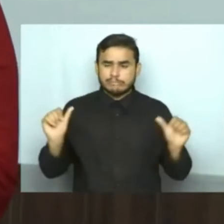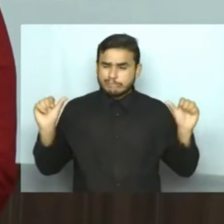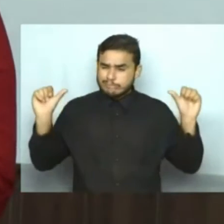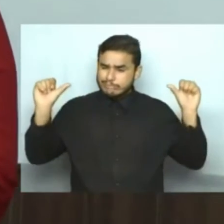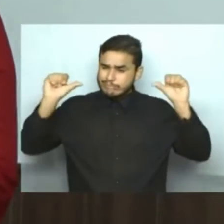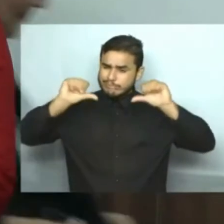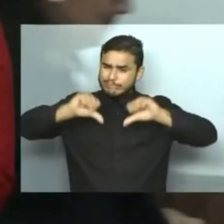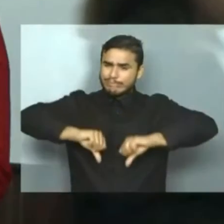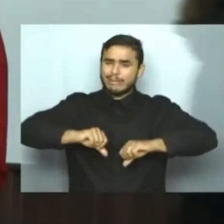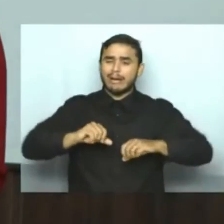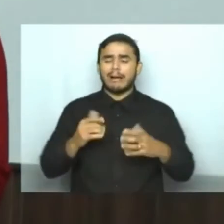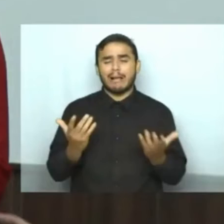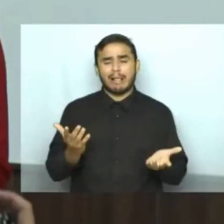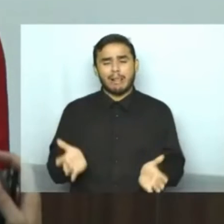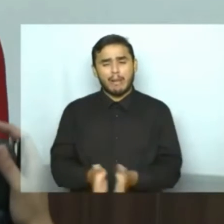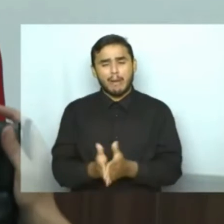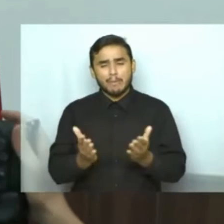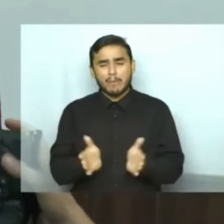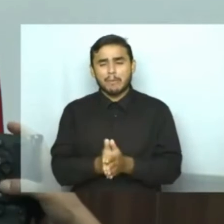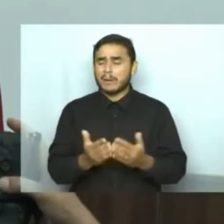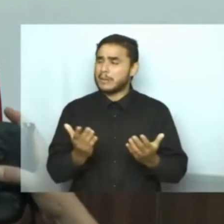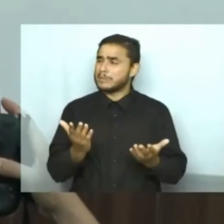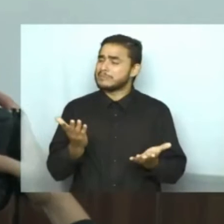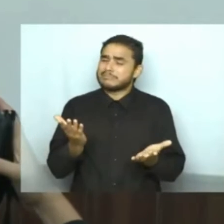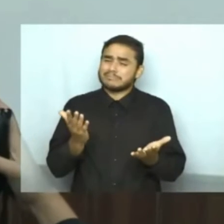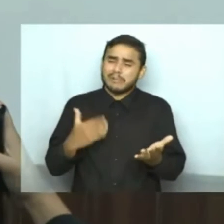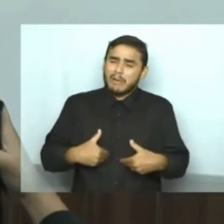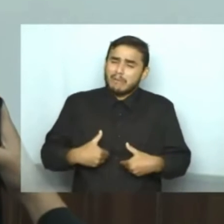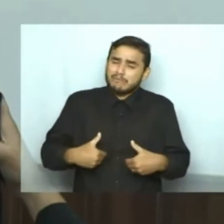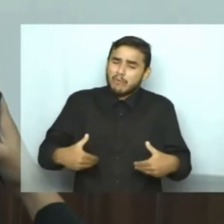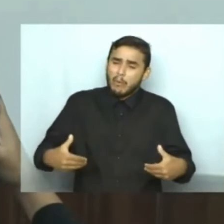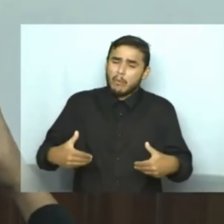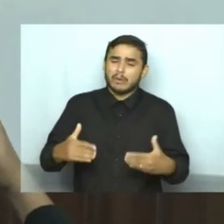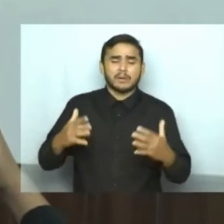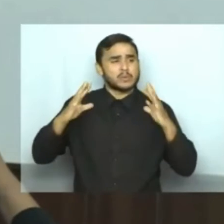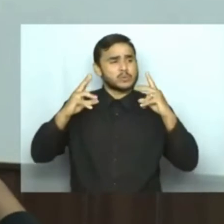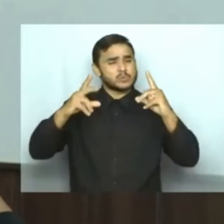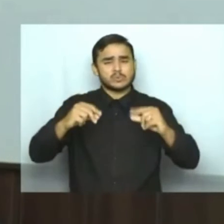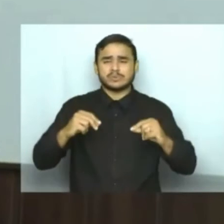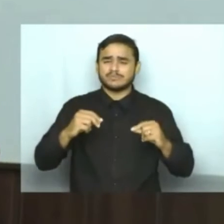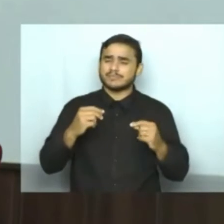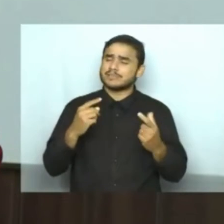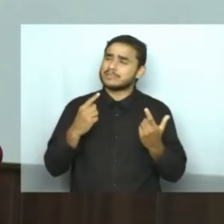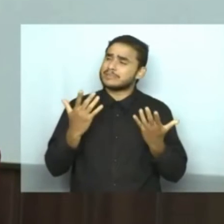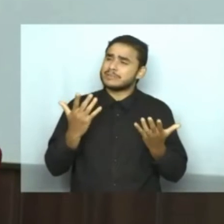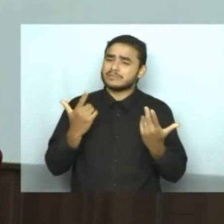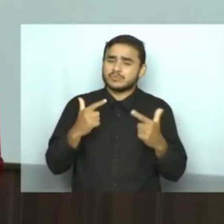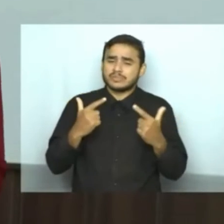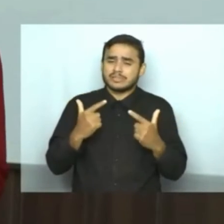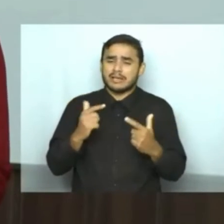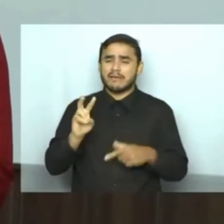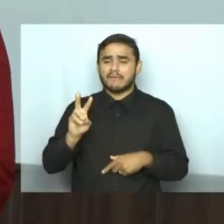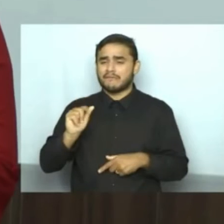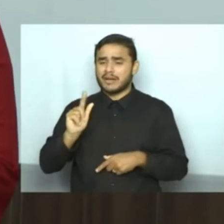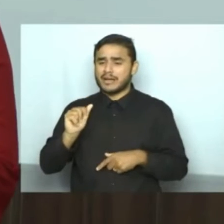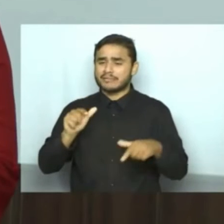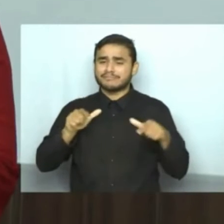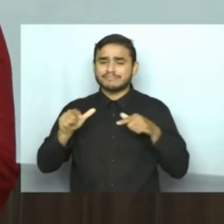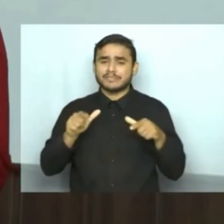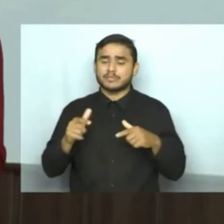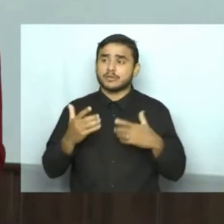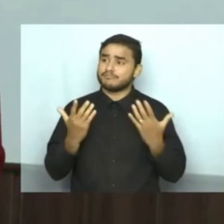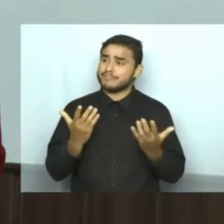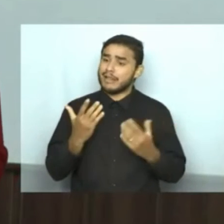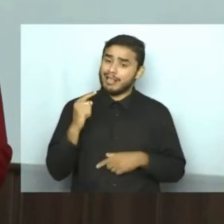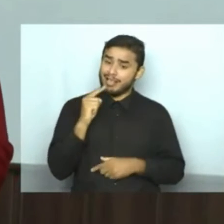lama, com a fome, com a miséria, com o desemprego, com o descaso do atual presidente na condução da